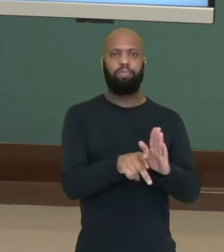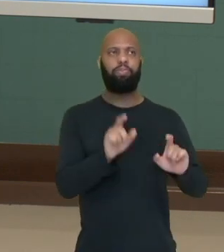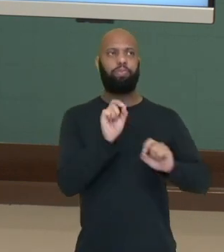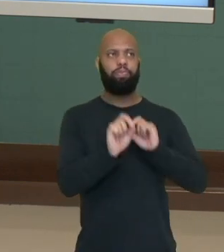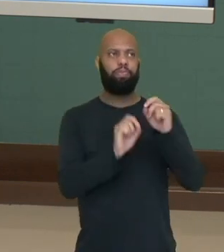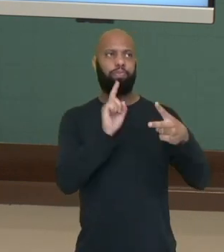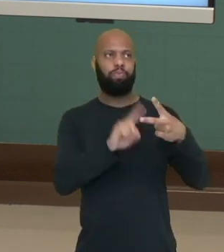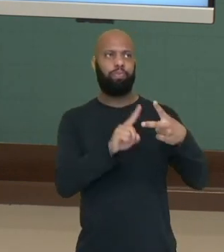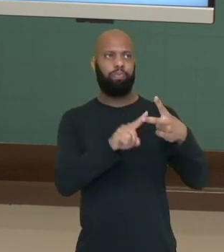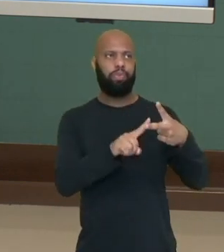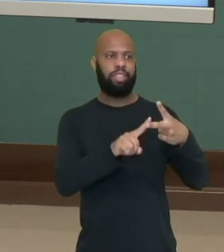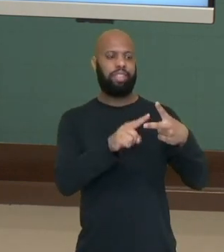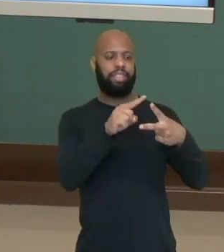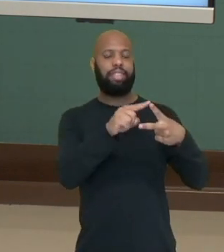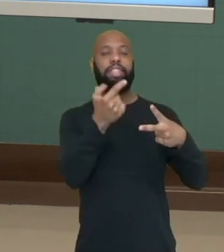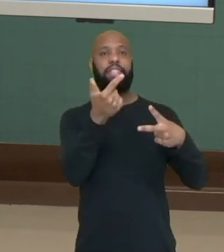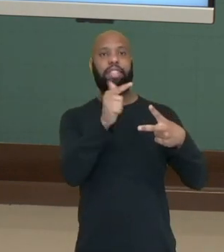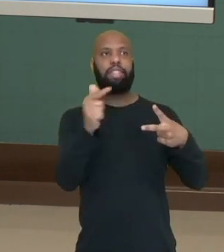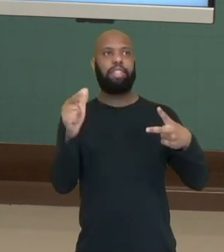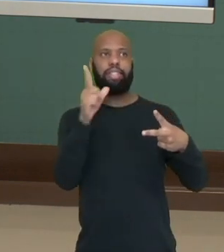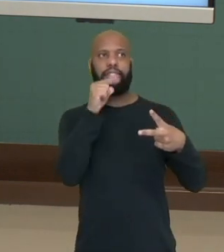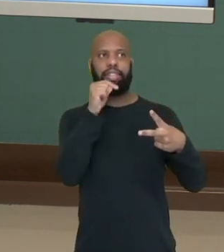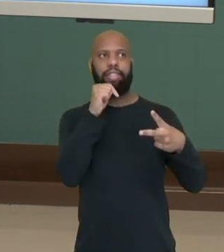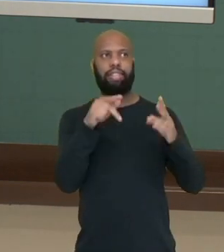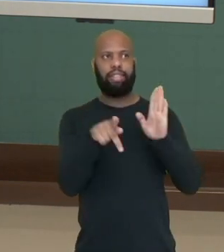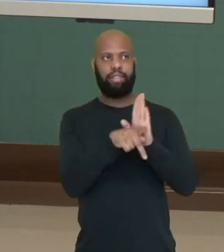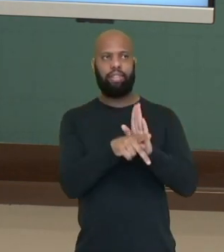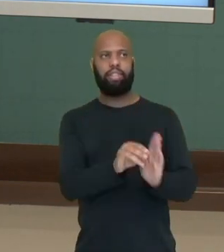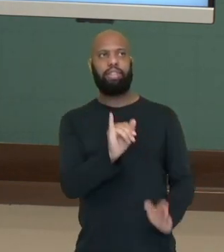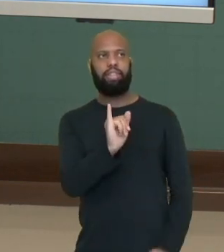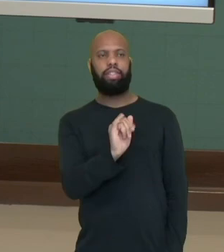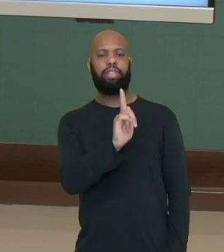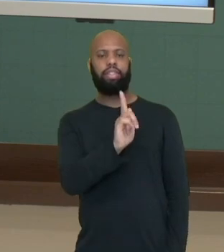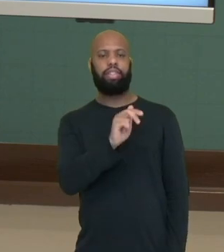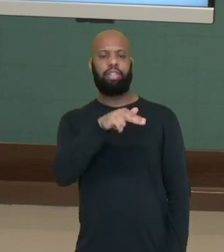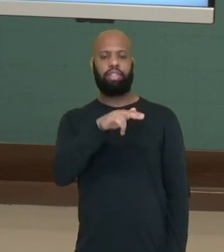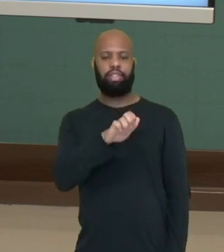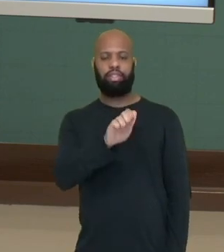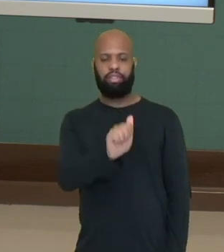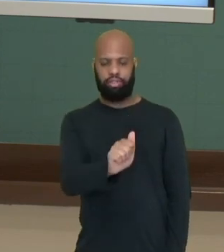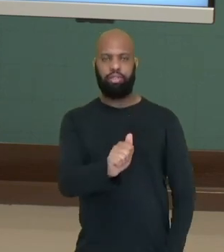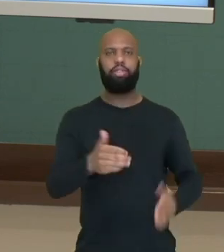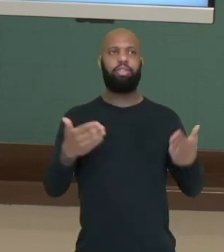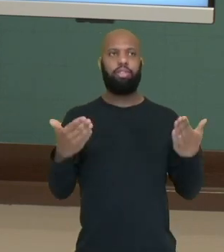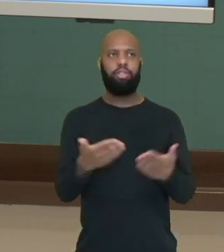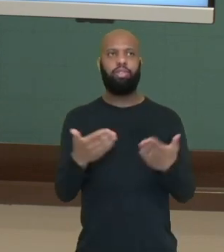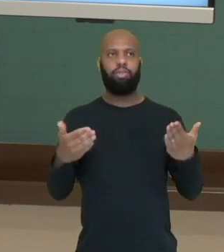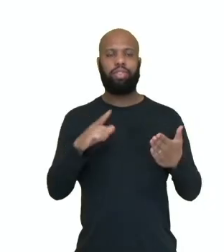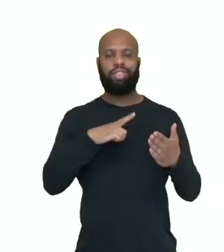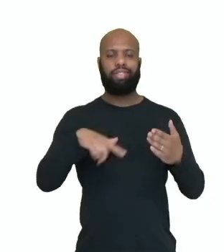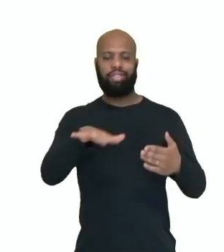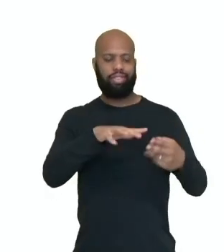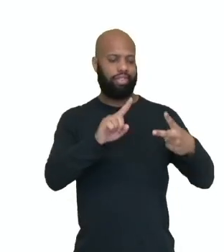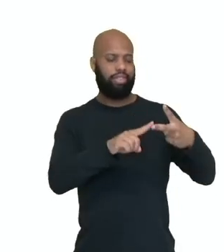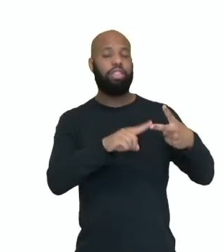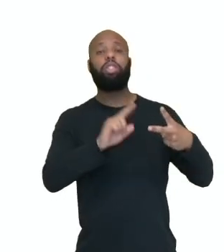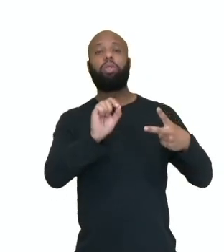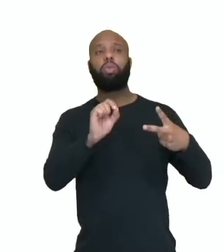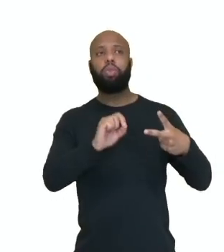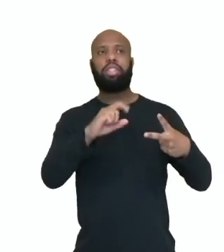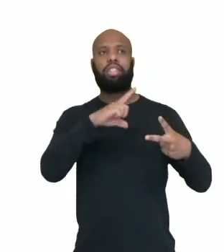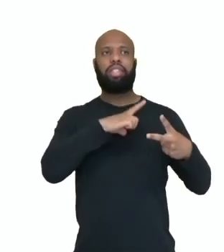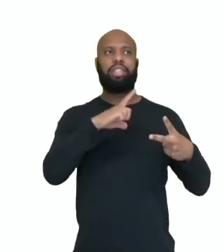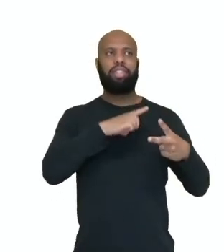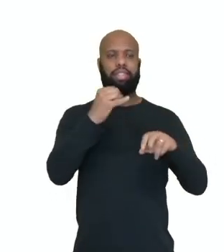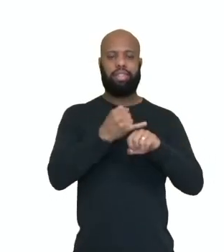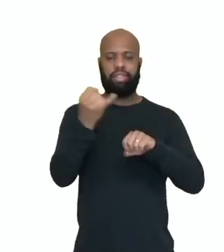aquosa e a ausência da água na eletrólise ígnea. Na eletrólise em meio aquoso, existe, além dos